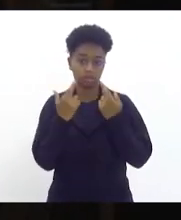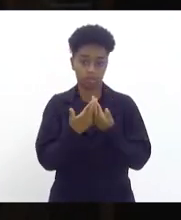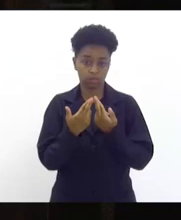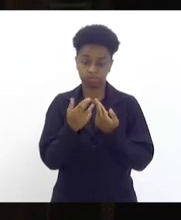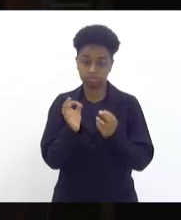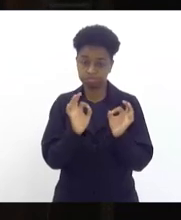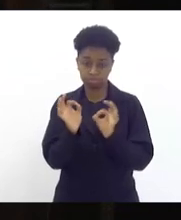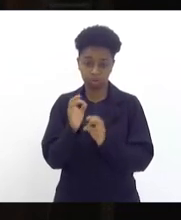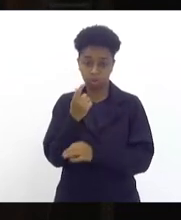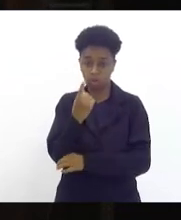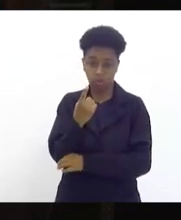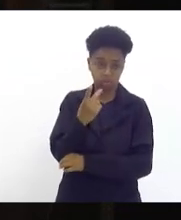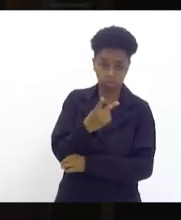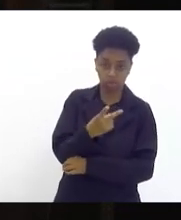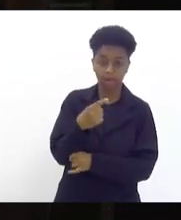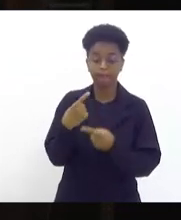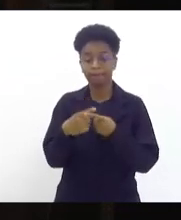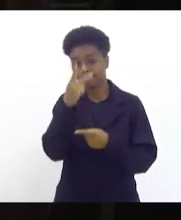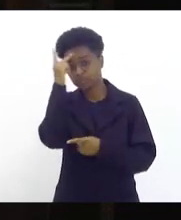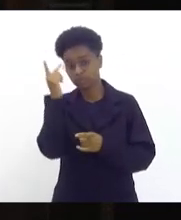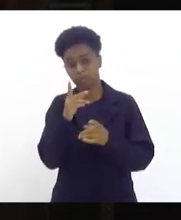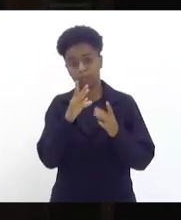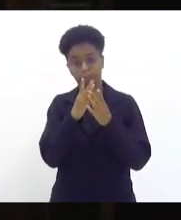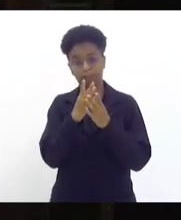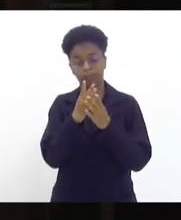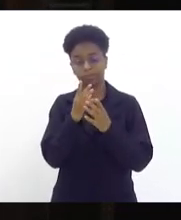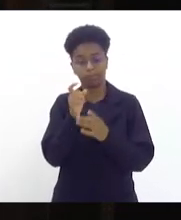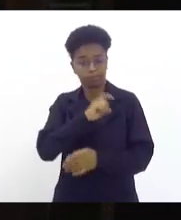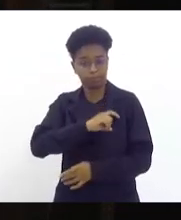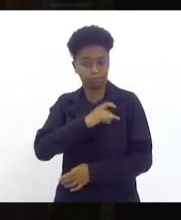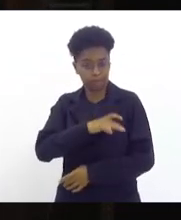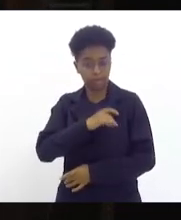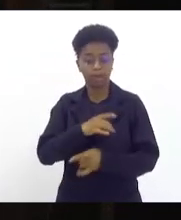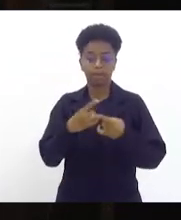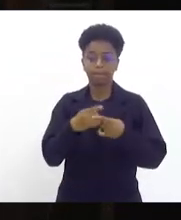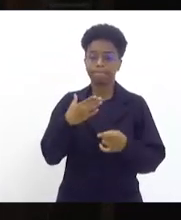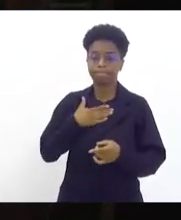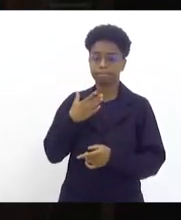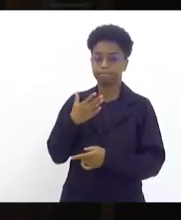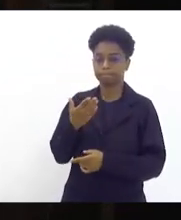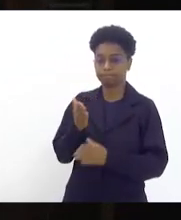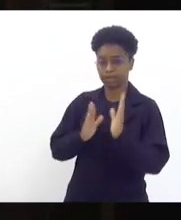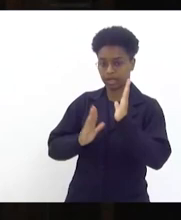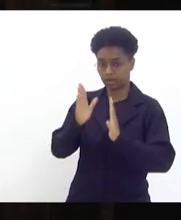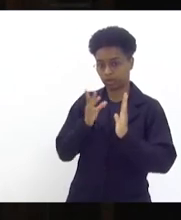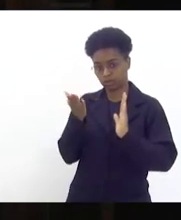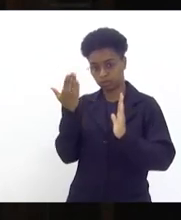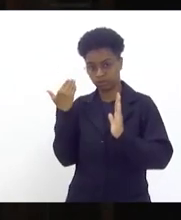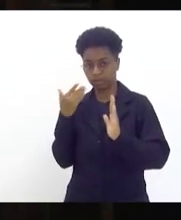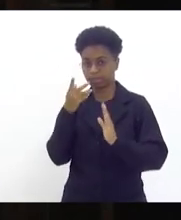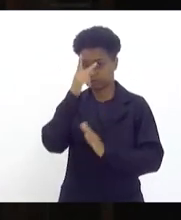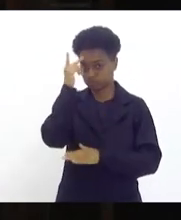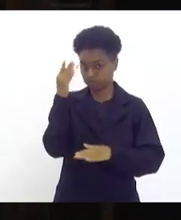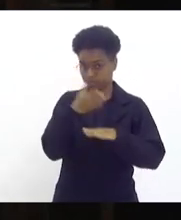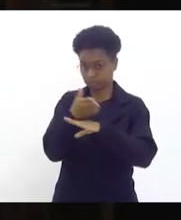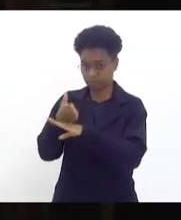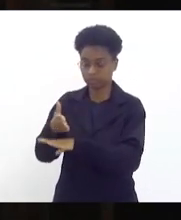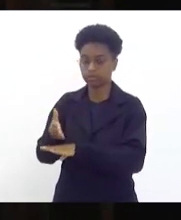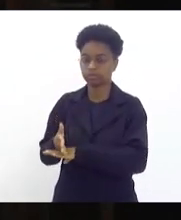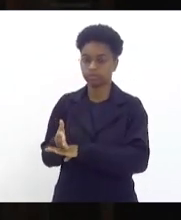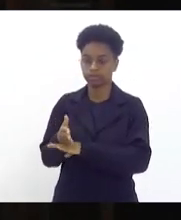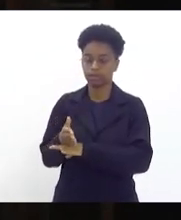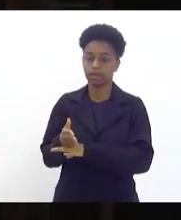têm medo haja as comunidades sumiram todas na minha época eles participava até desde a época do Coronel Fernando príncipe caveira